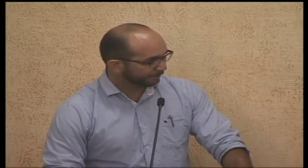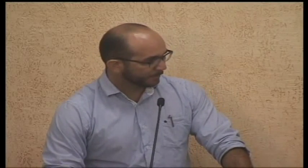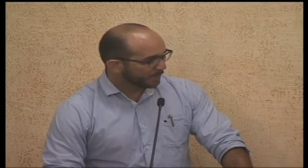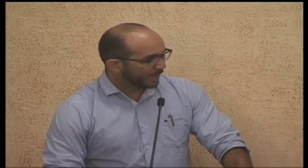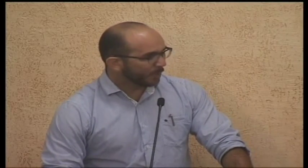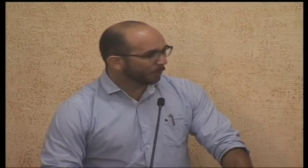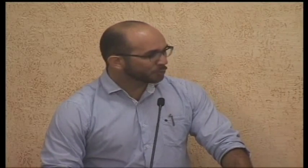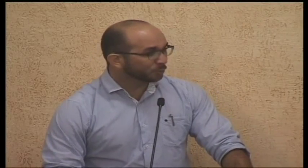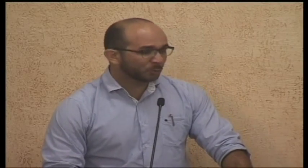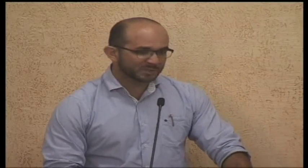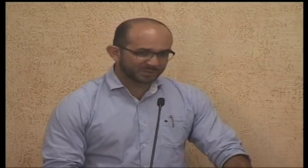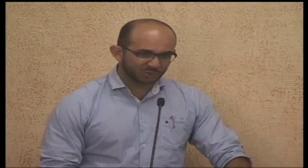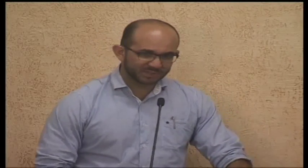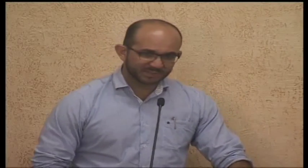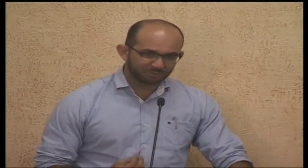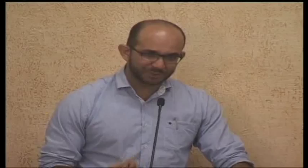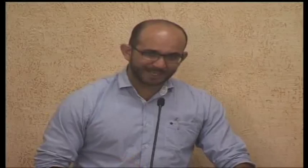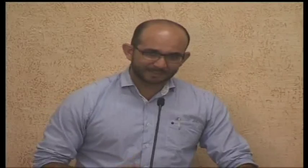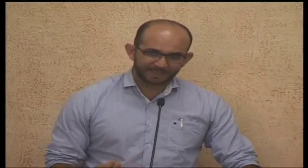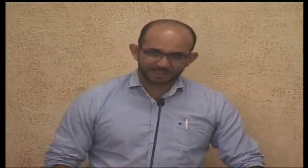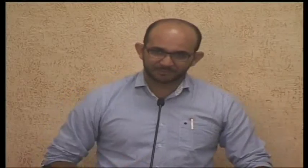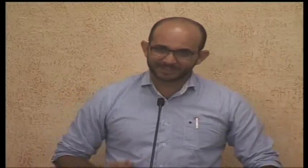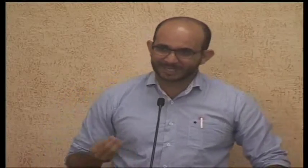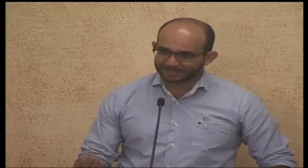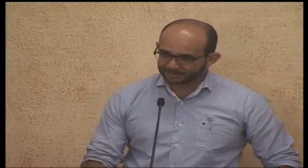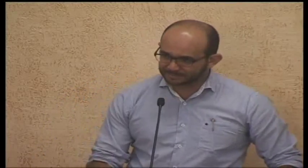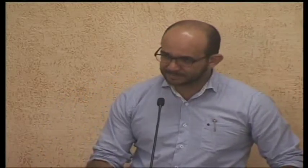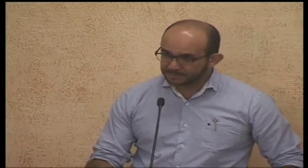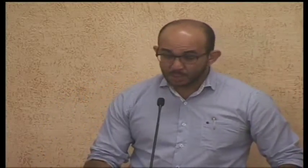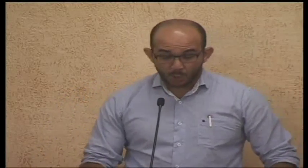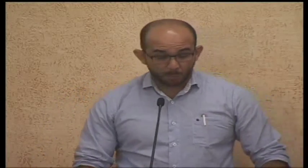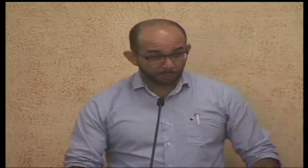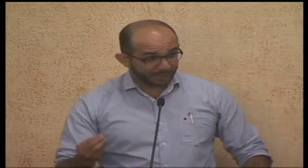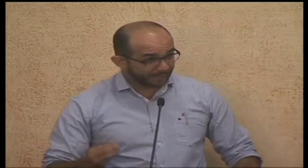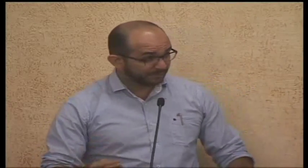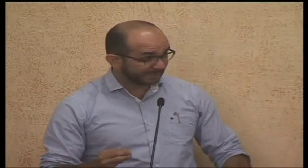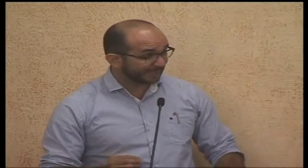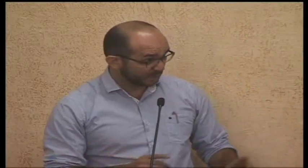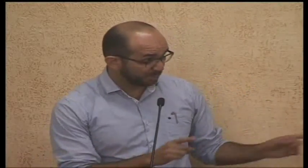comunidade, em conjunto com as pessoas que são diretamente afetadas